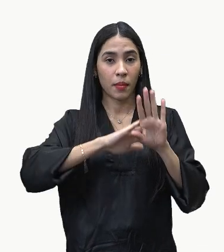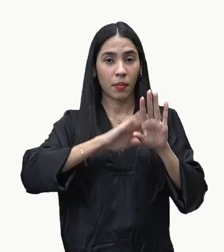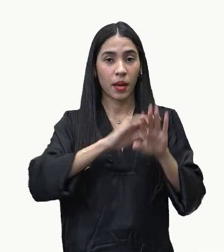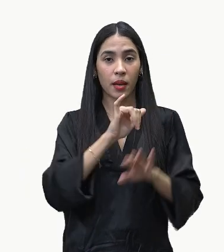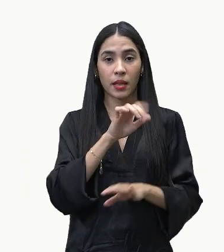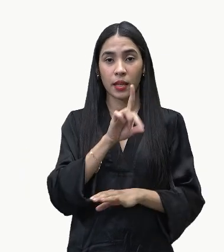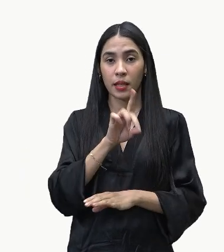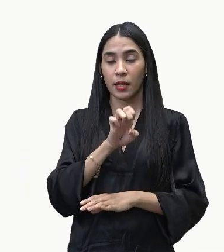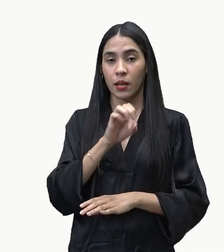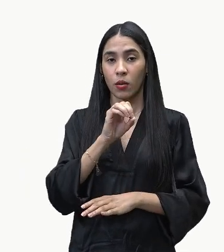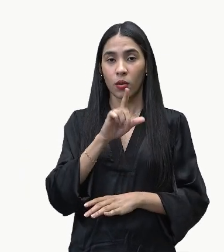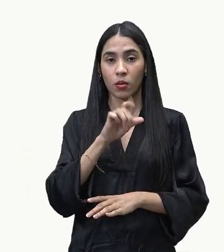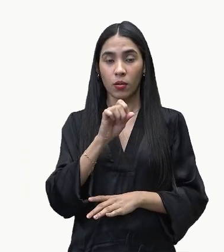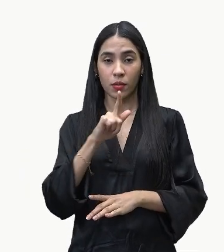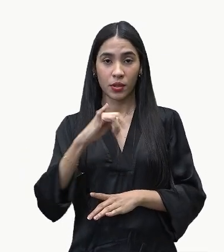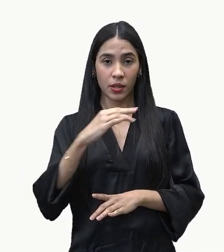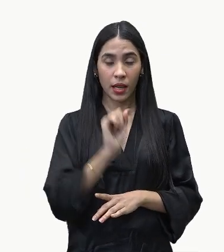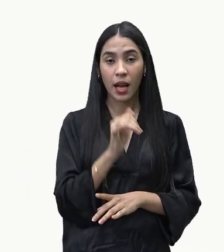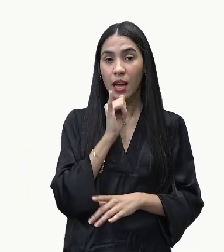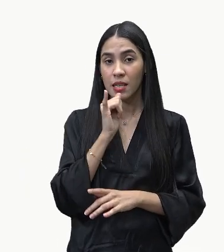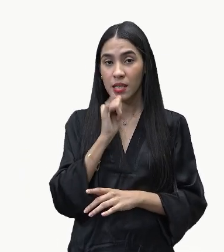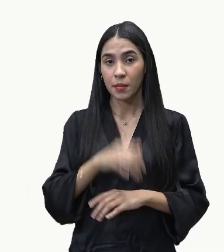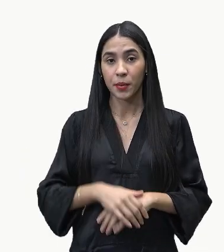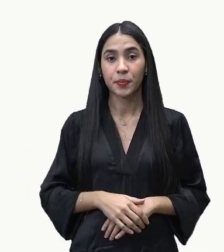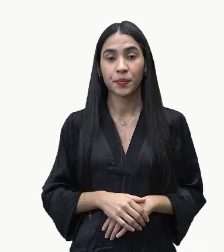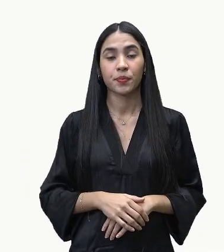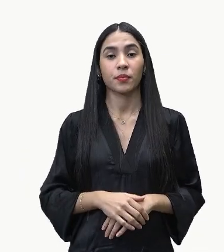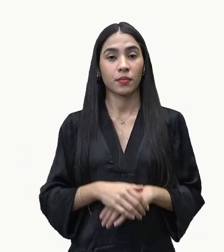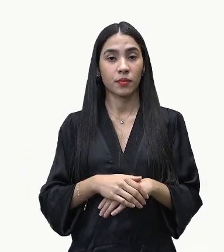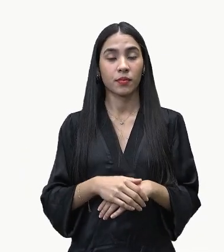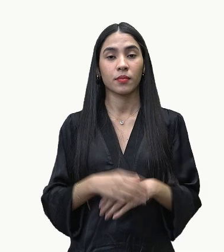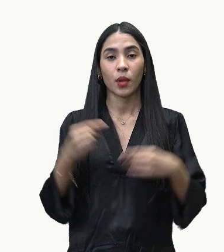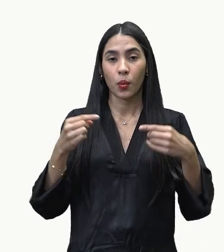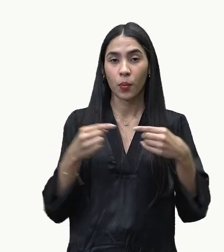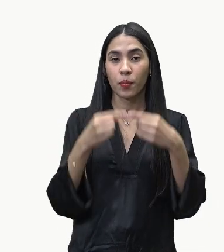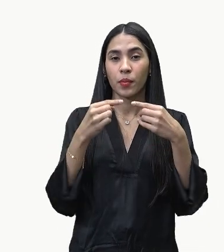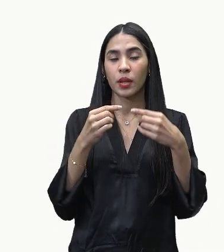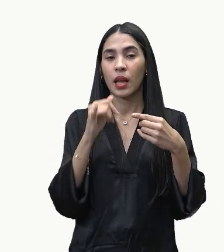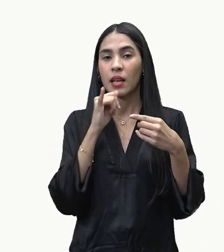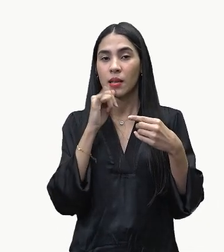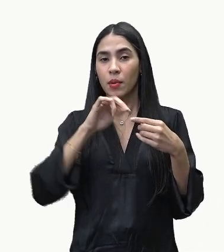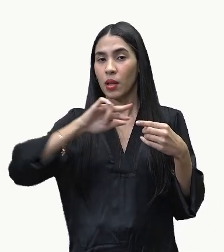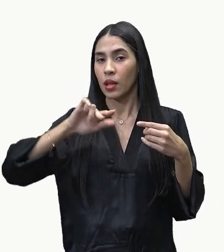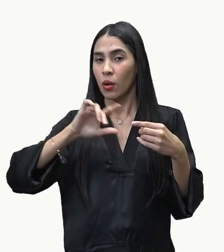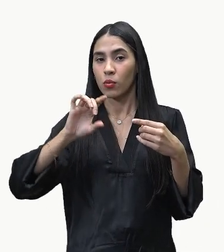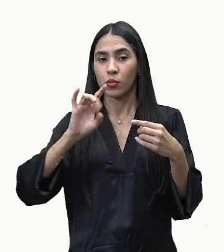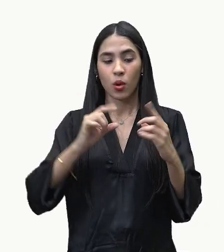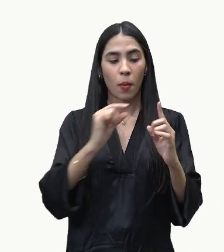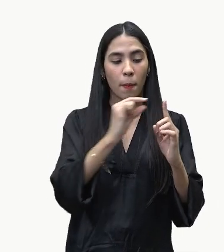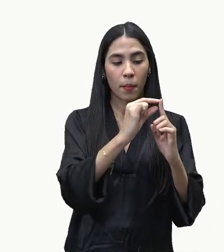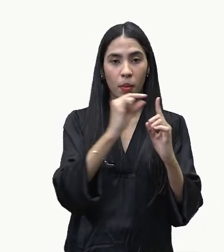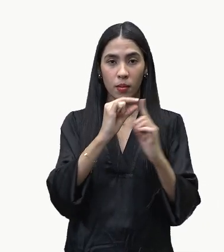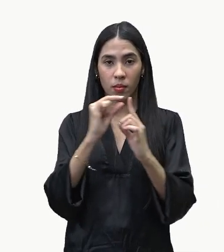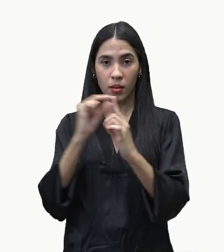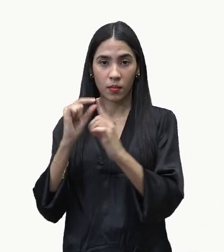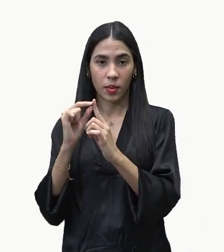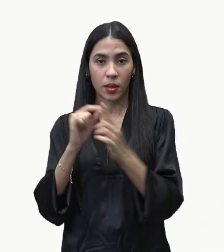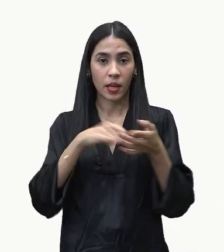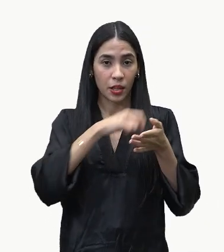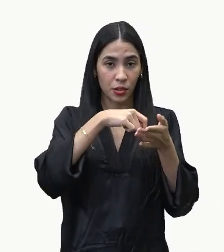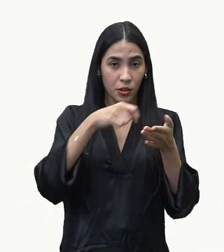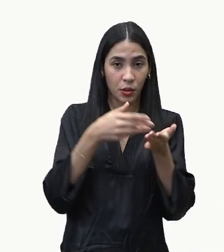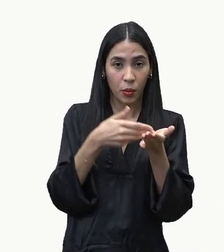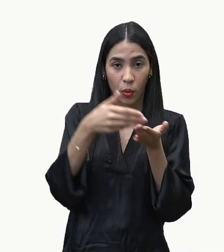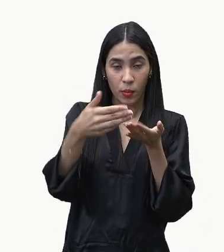ideológica. Como assim, professora? A concordância ocorre não pelos termos, pelas palavras que estão escritas